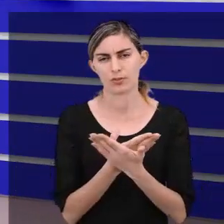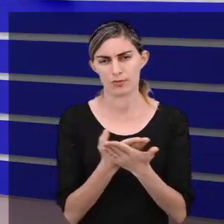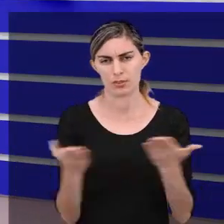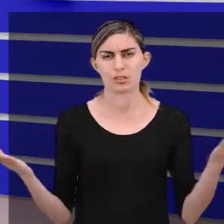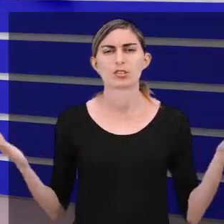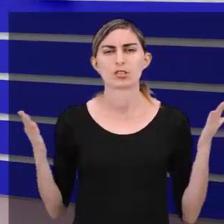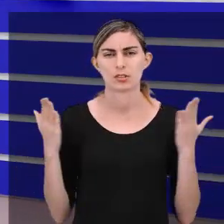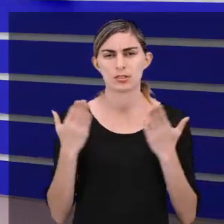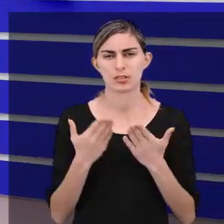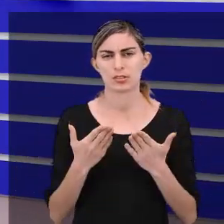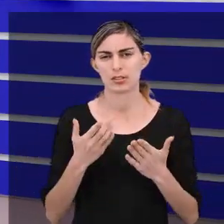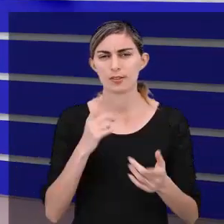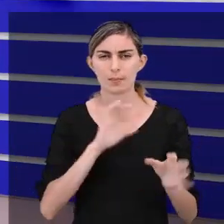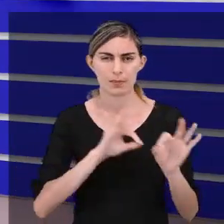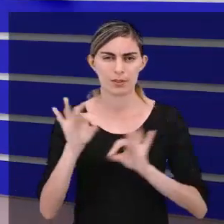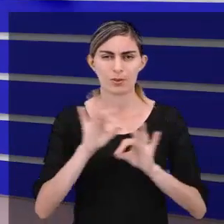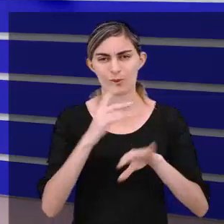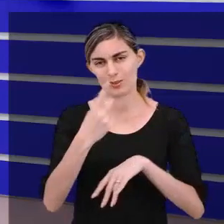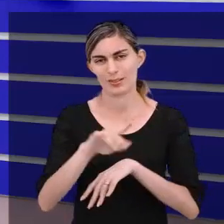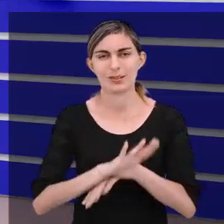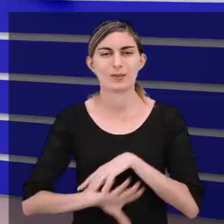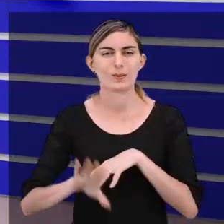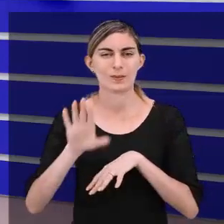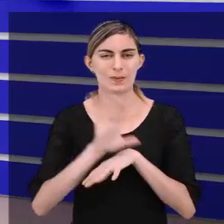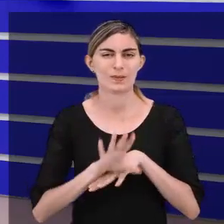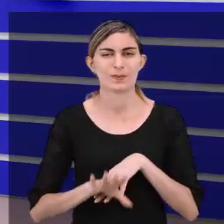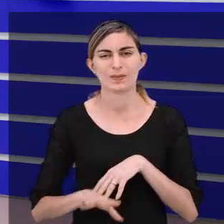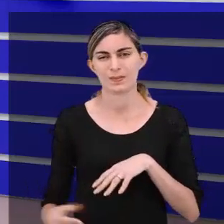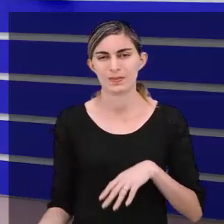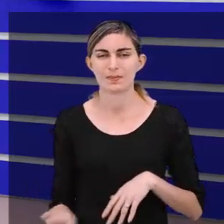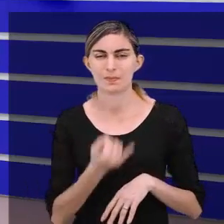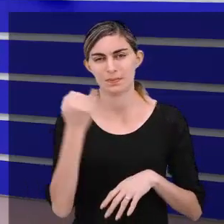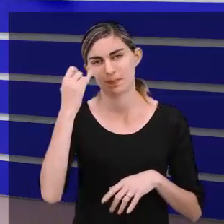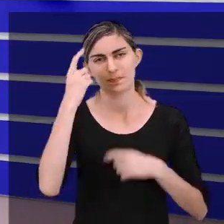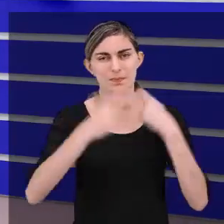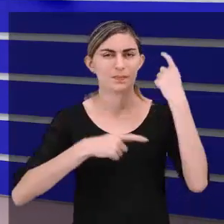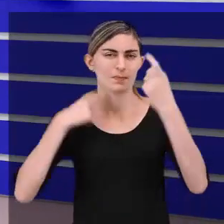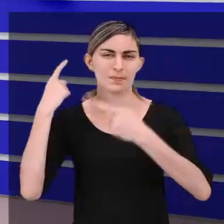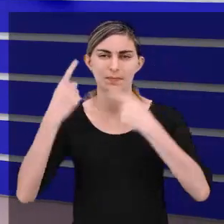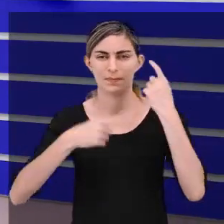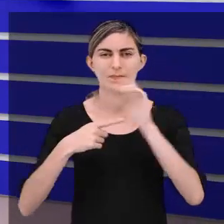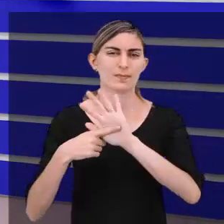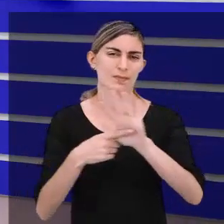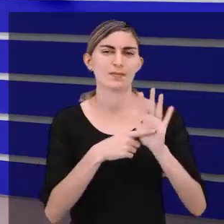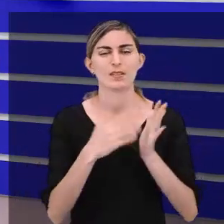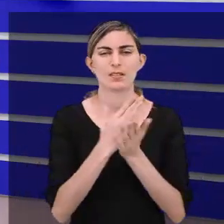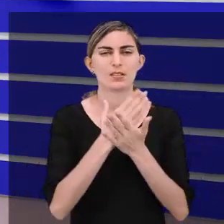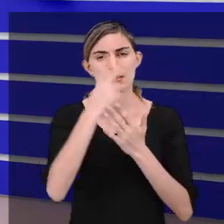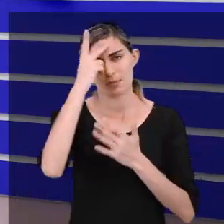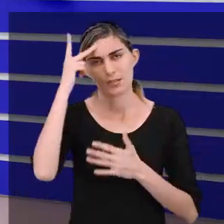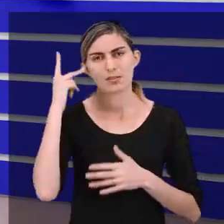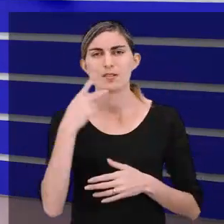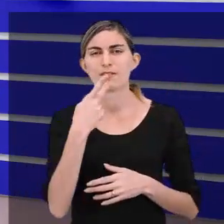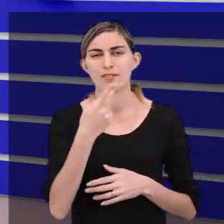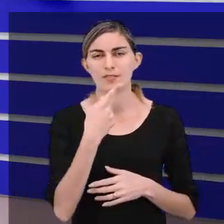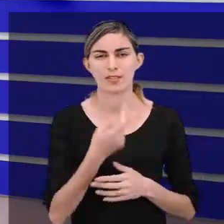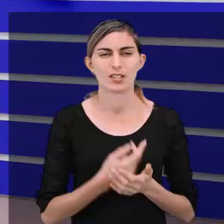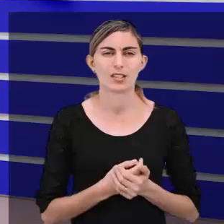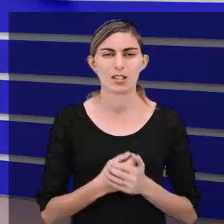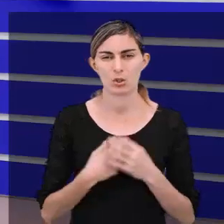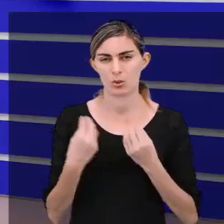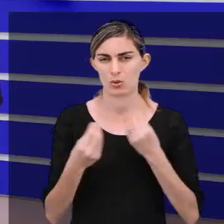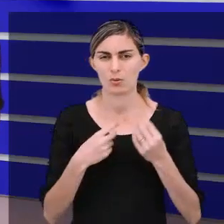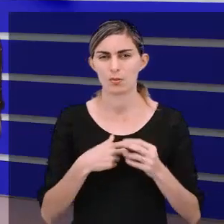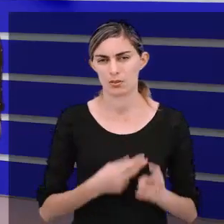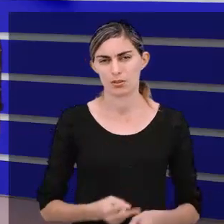aí estão em boas mãos com esse curso, né? Porque é sempre uma preocupação de trazer algumas pessoas para falarem da sua vivência. E assim, como eu